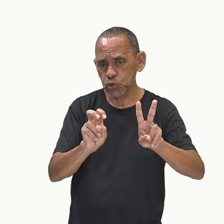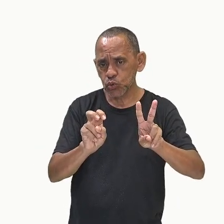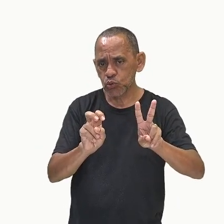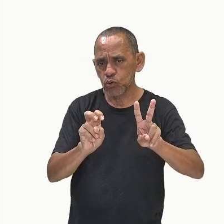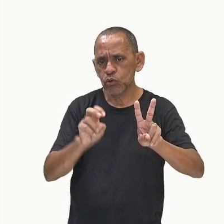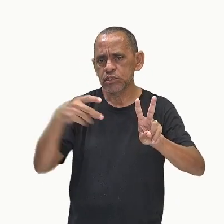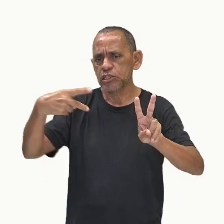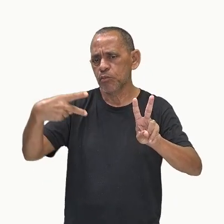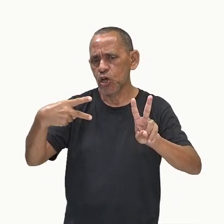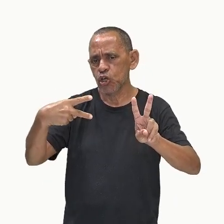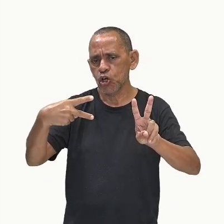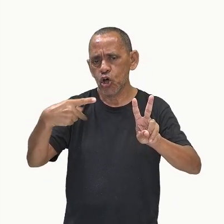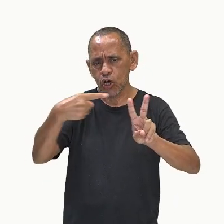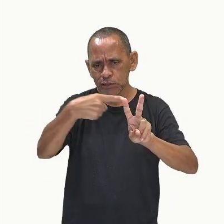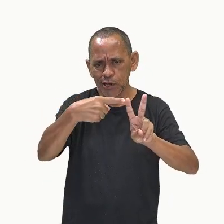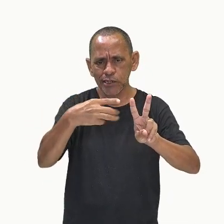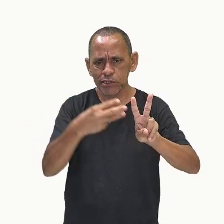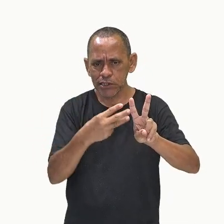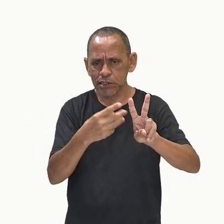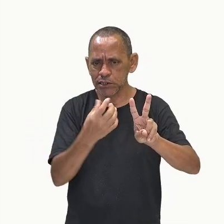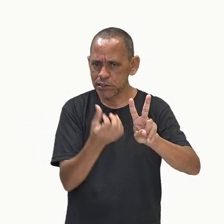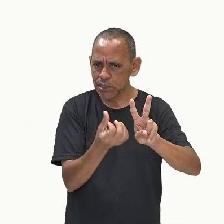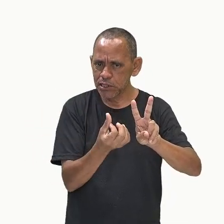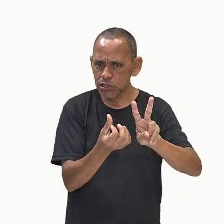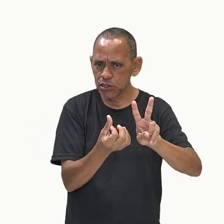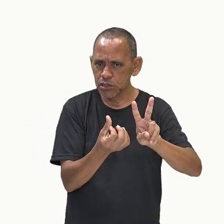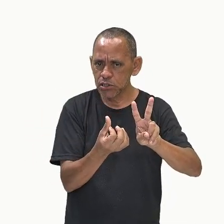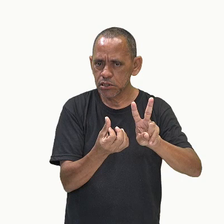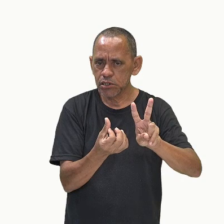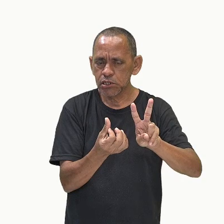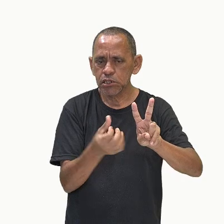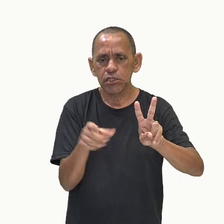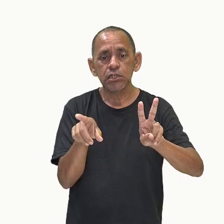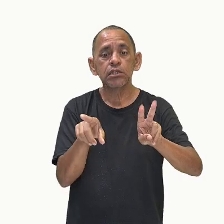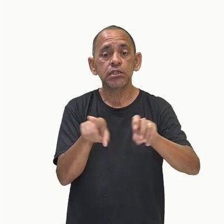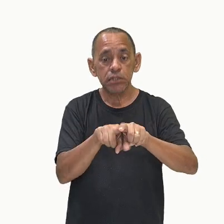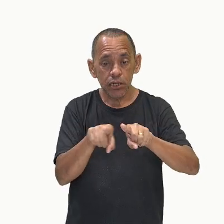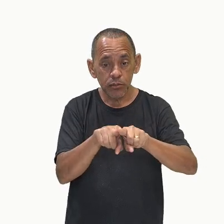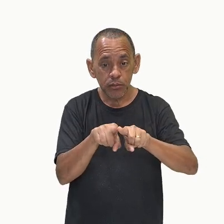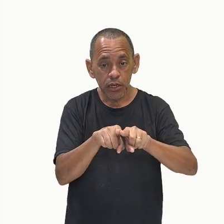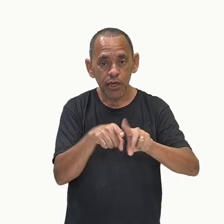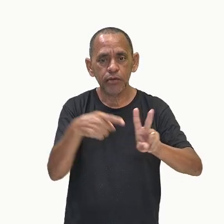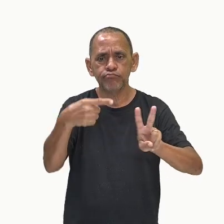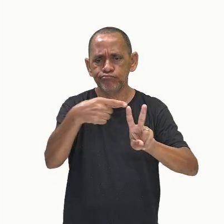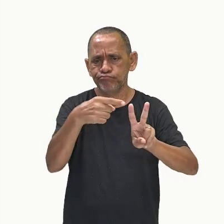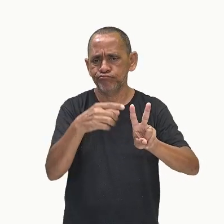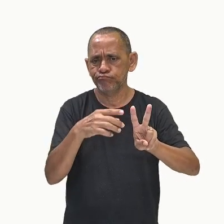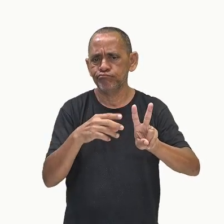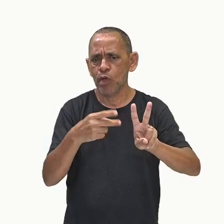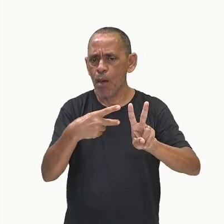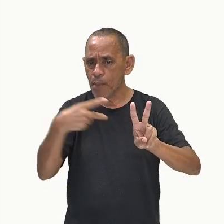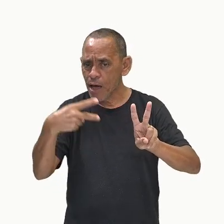que raiz quadrada de 36, que por sua vez vai ser maior que raiz quadrada de 9.